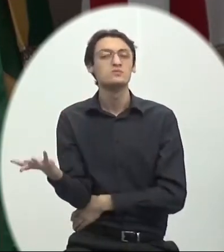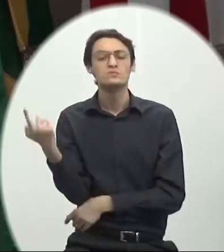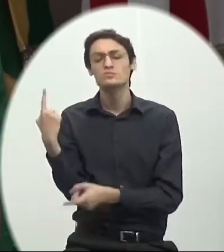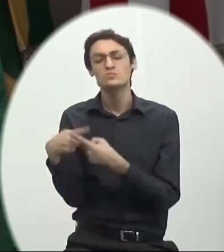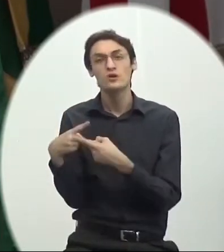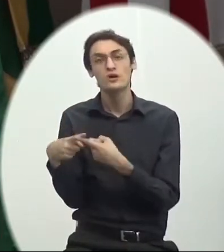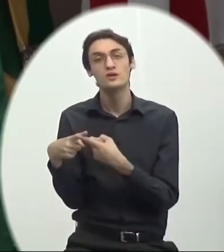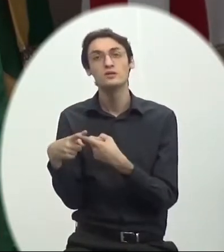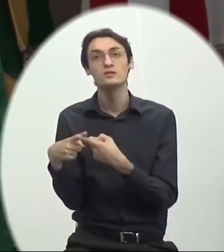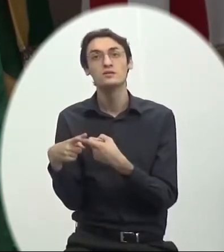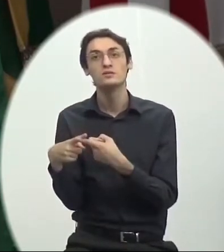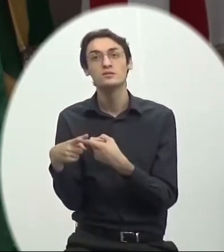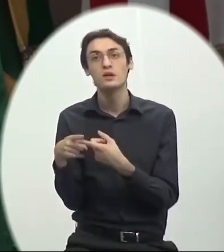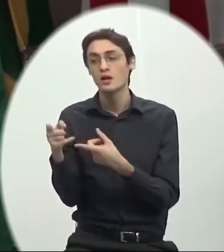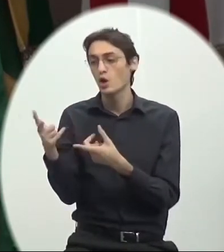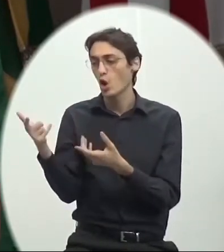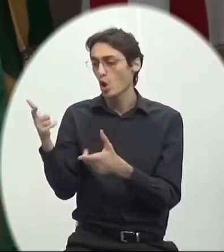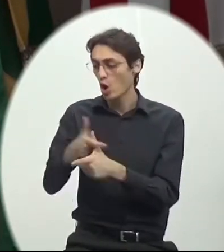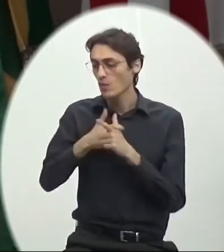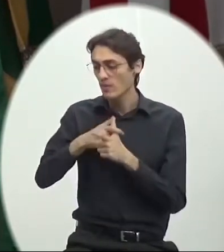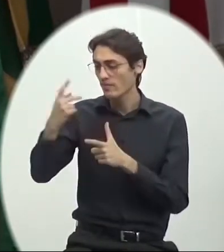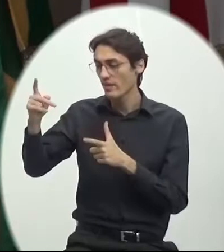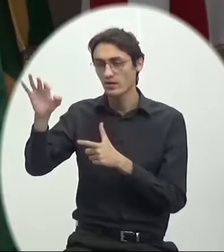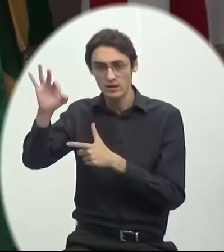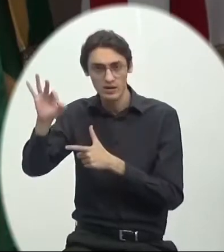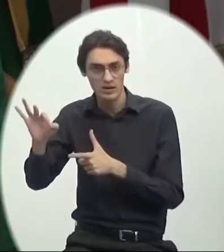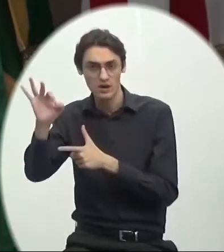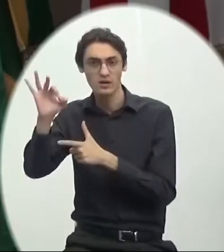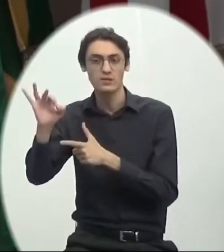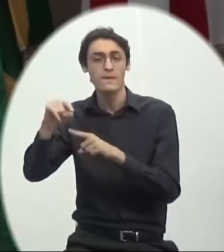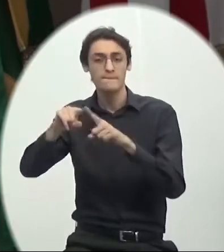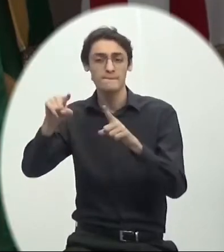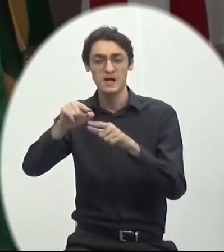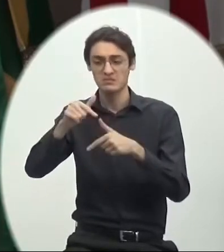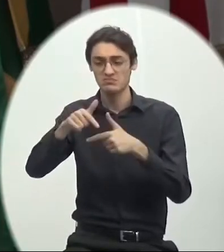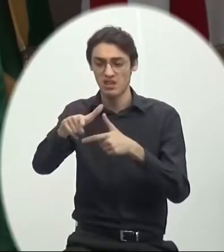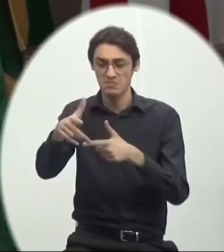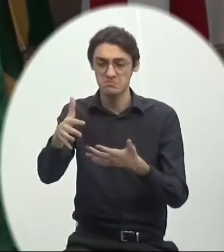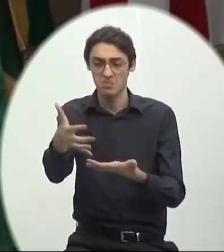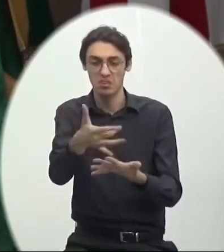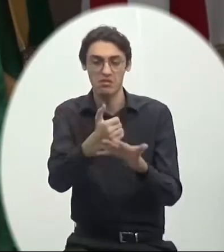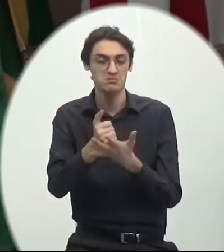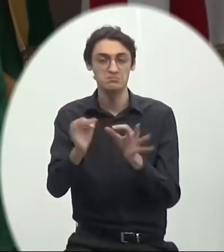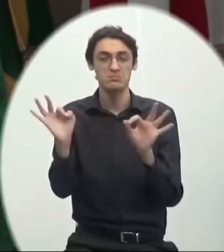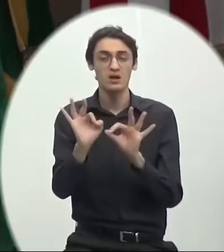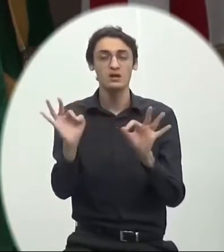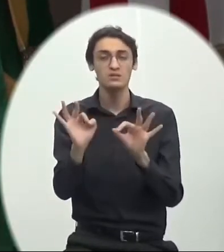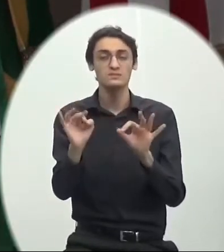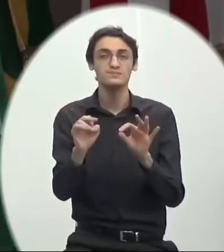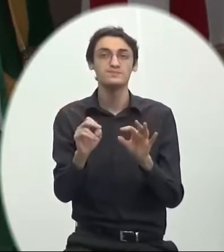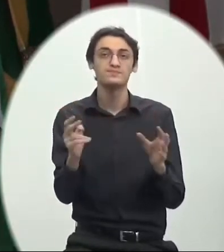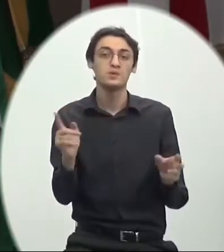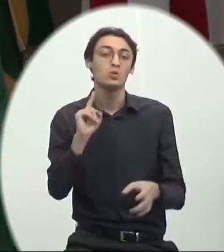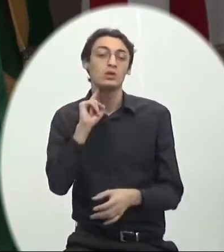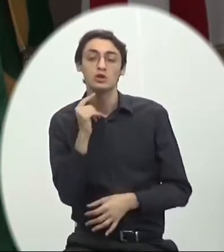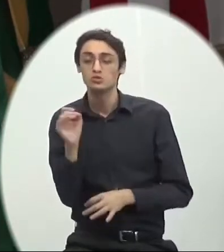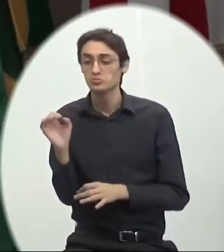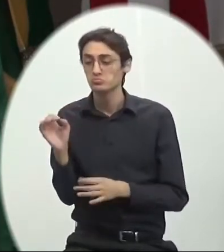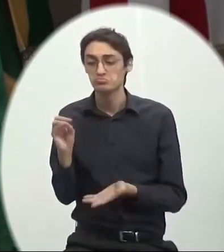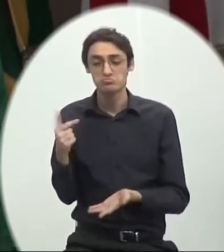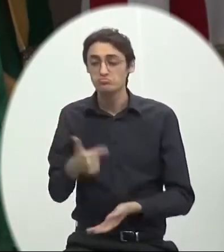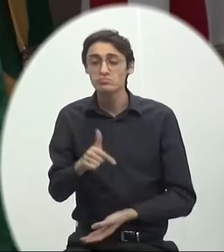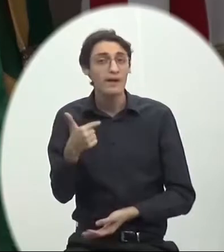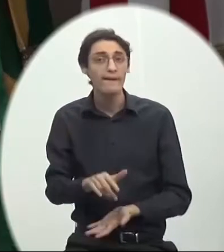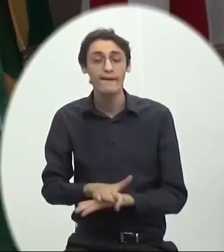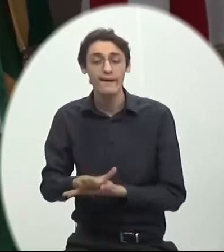cobrando do contribuinte por algo, por um serviço que não é prestado. Então, não há lixo gerado.